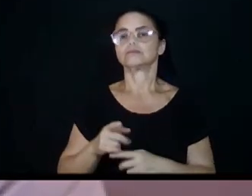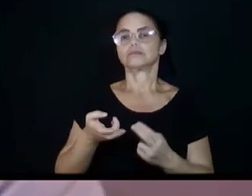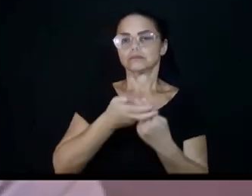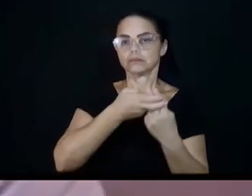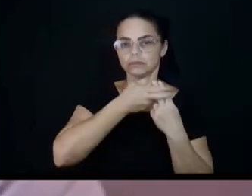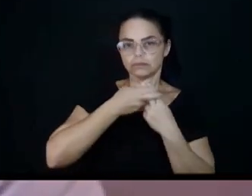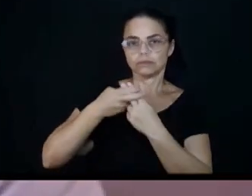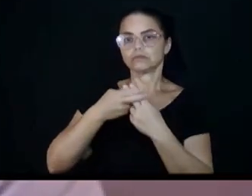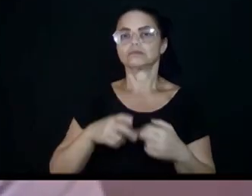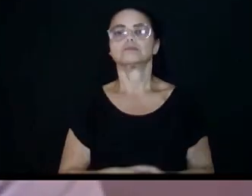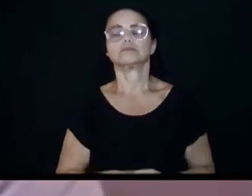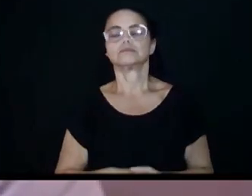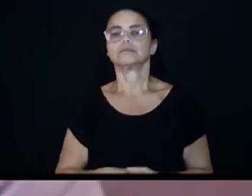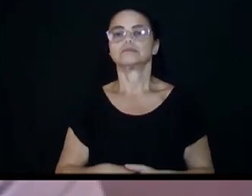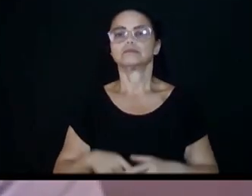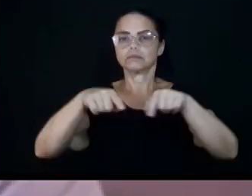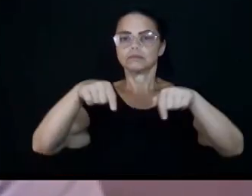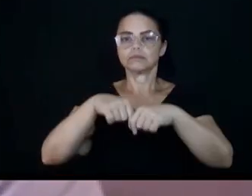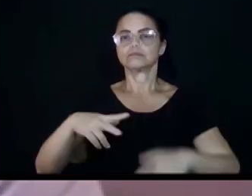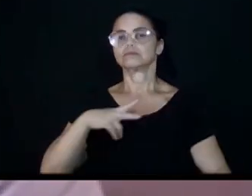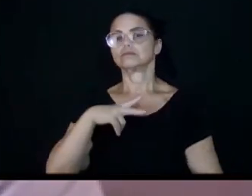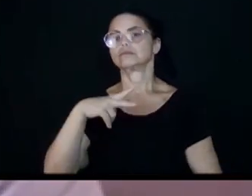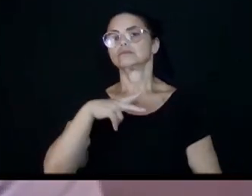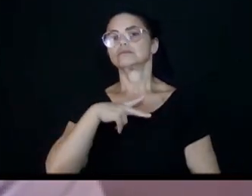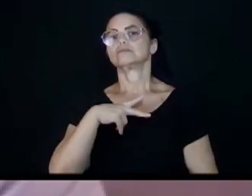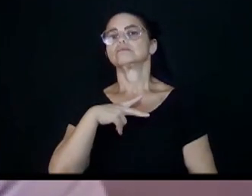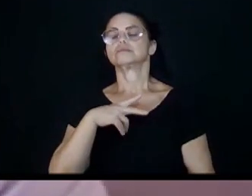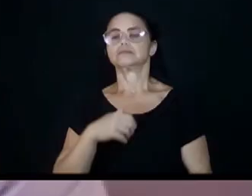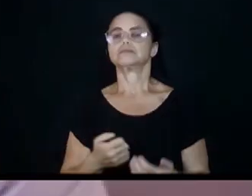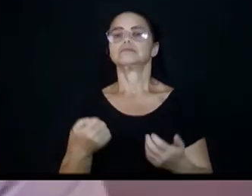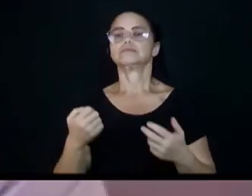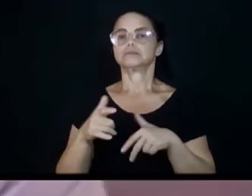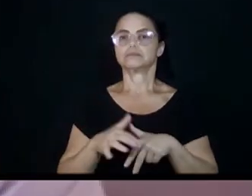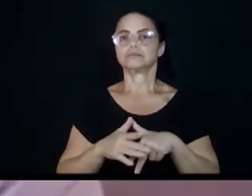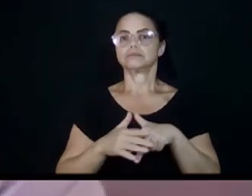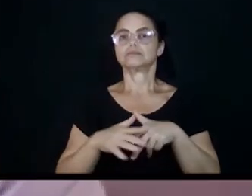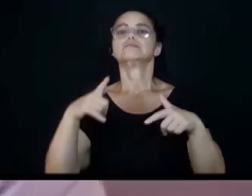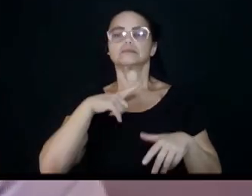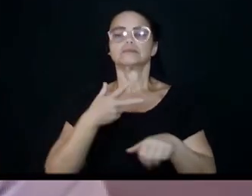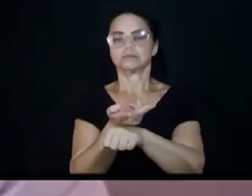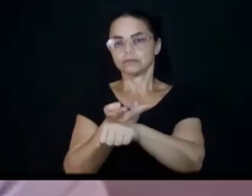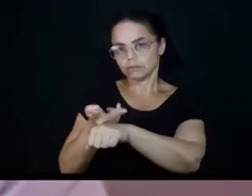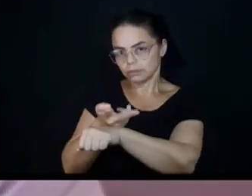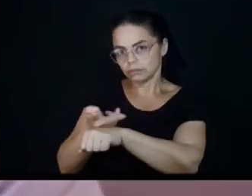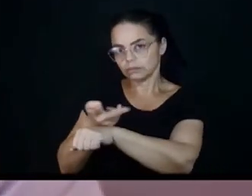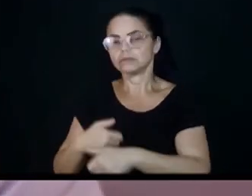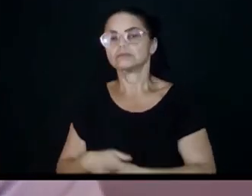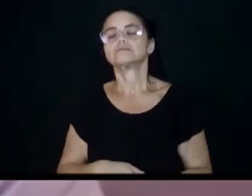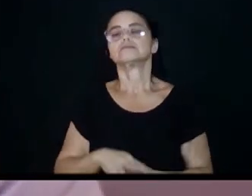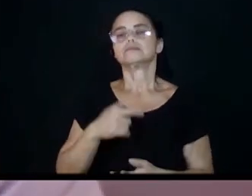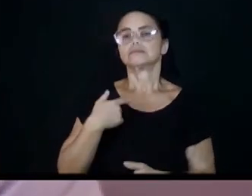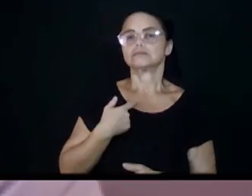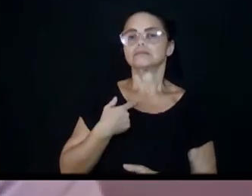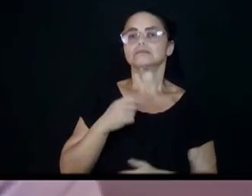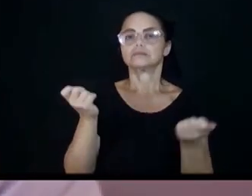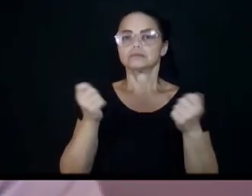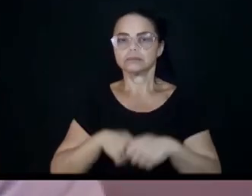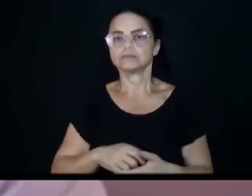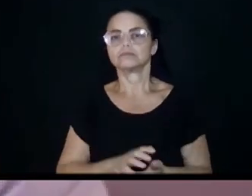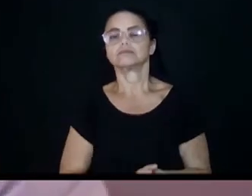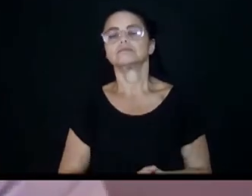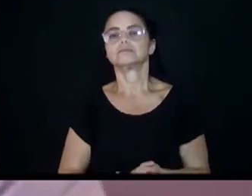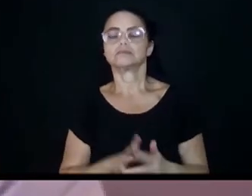consultórios privados, então esses pacientes podem e devem procurar um reumatologista para que se faça um diagnóstico